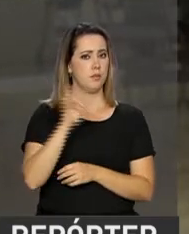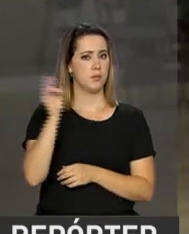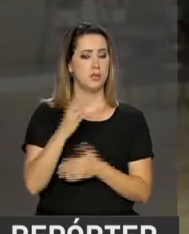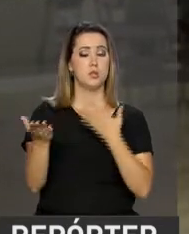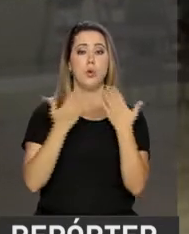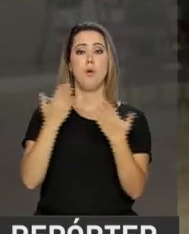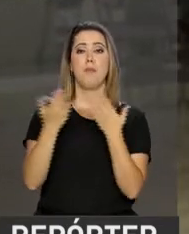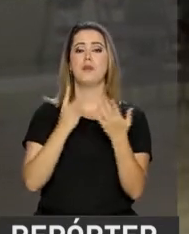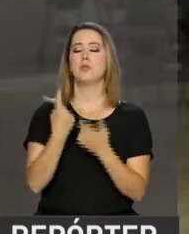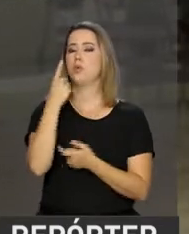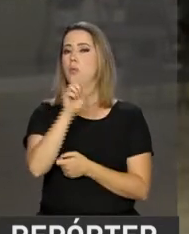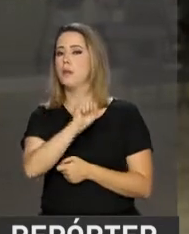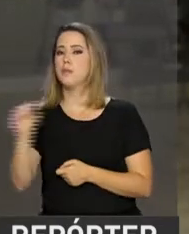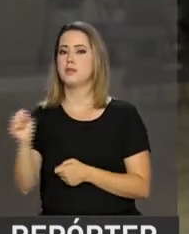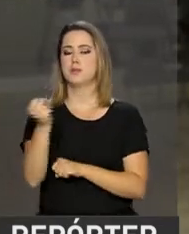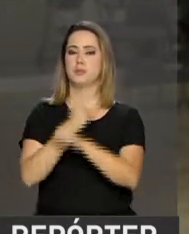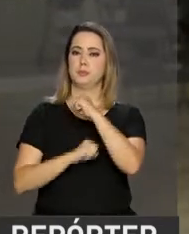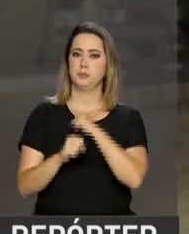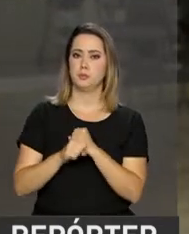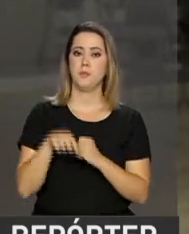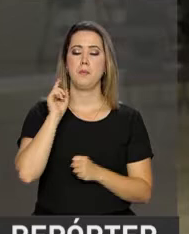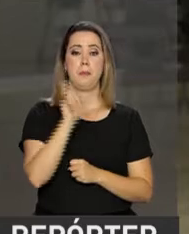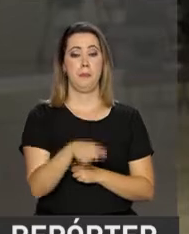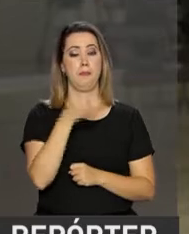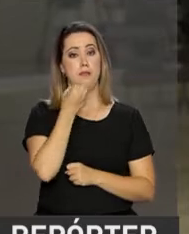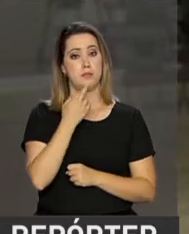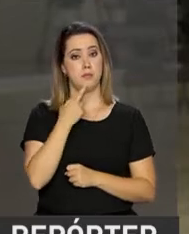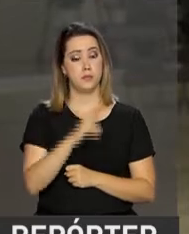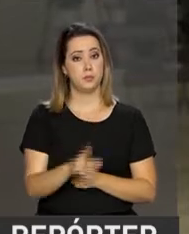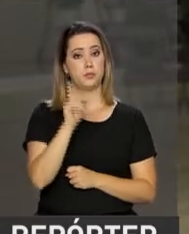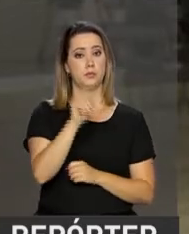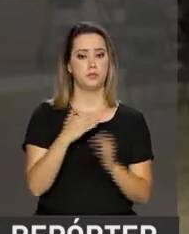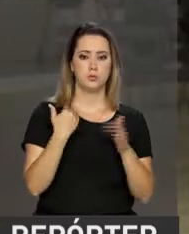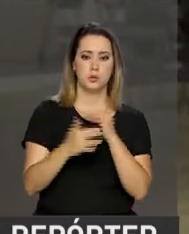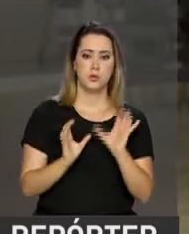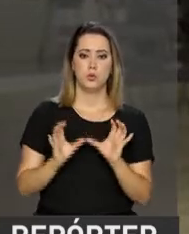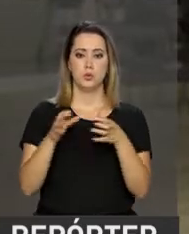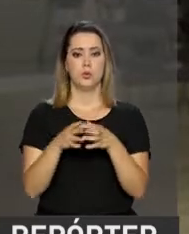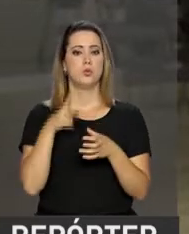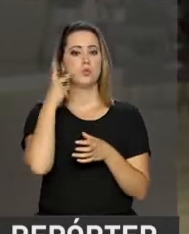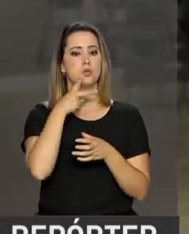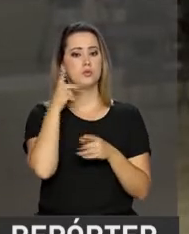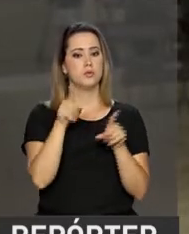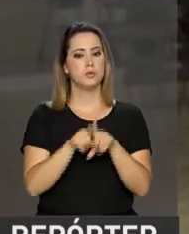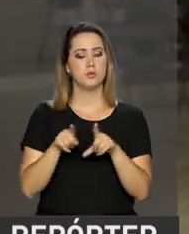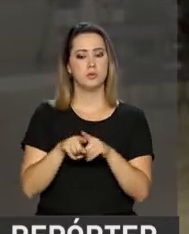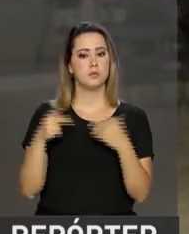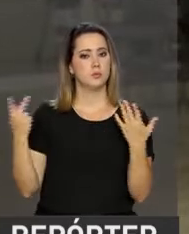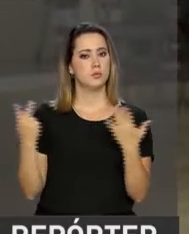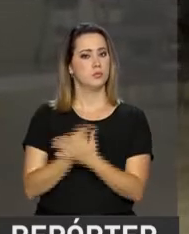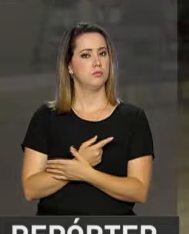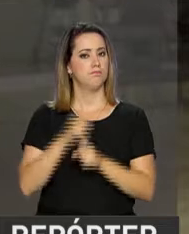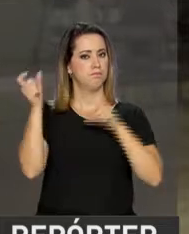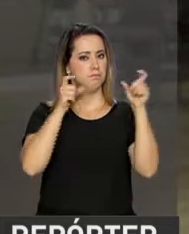ao primeiro semestre do ano passado este bom desempenho do setor de vinhos também está despertando